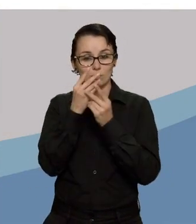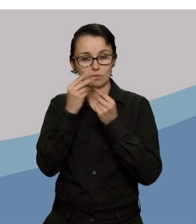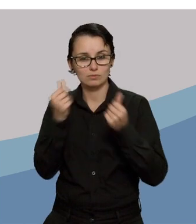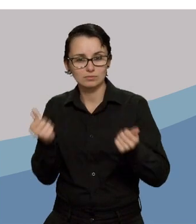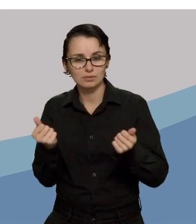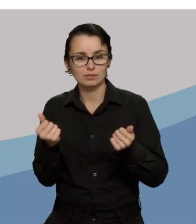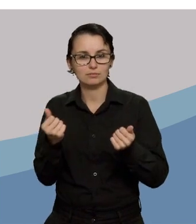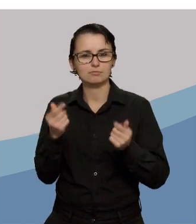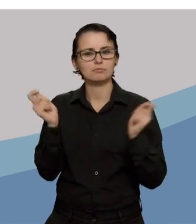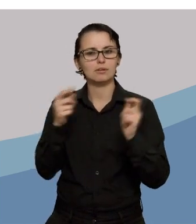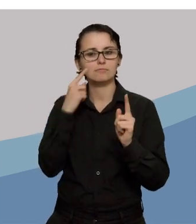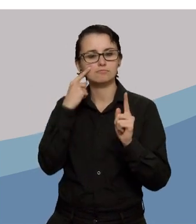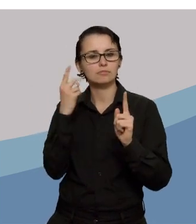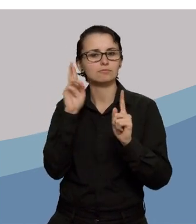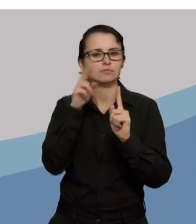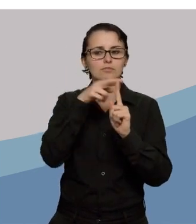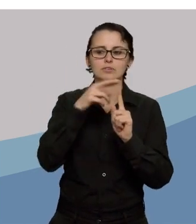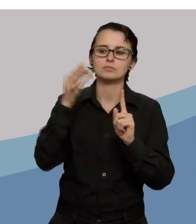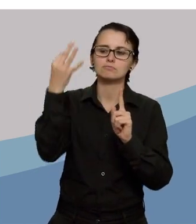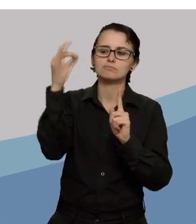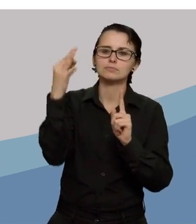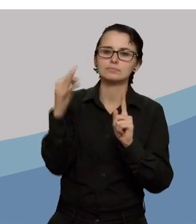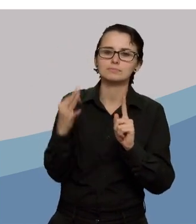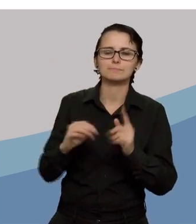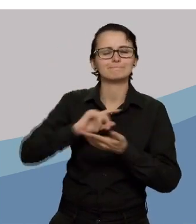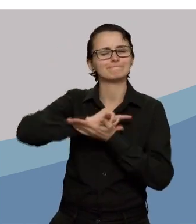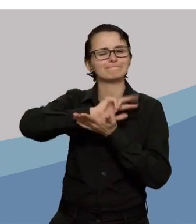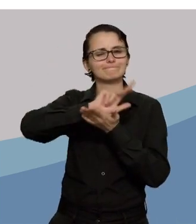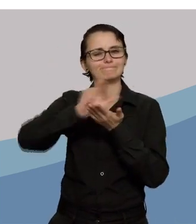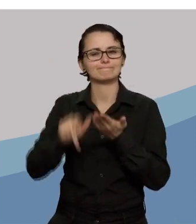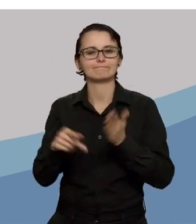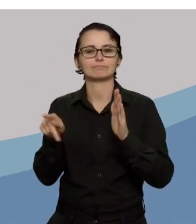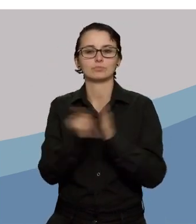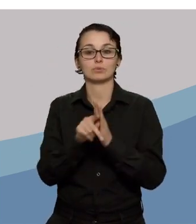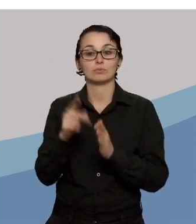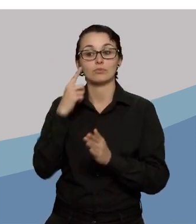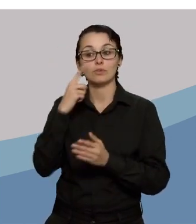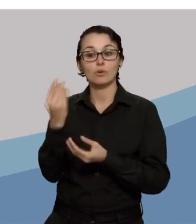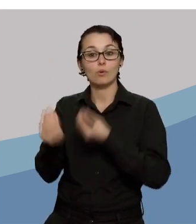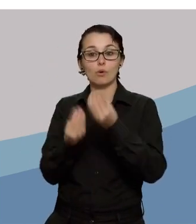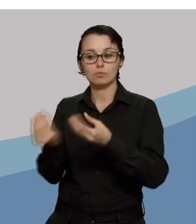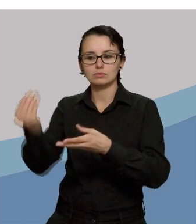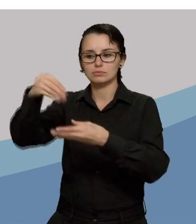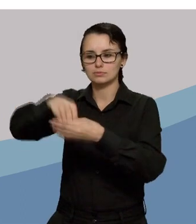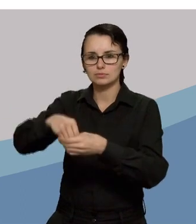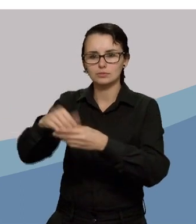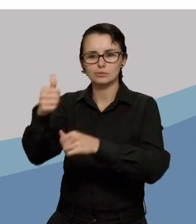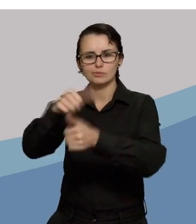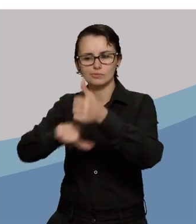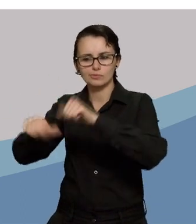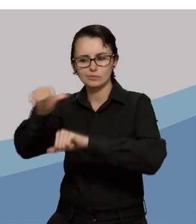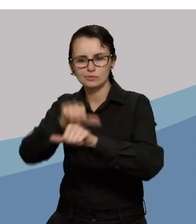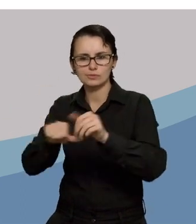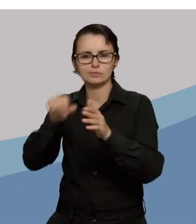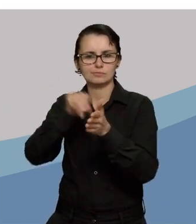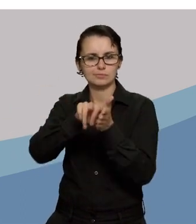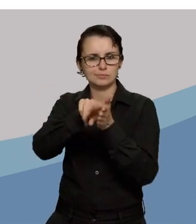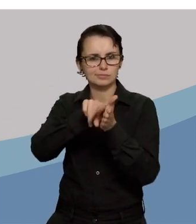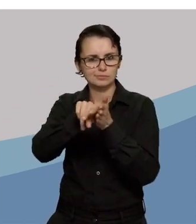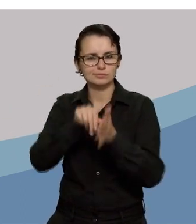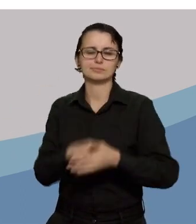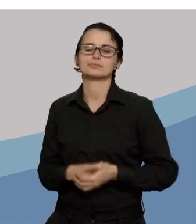ser medida por uma série de parâmetros que refletem as características físicas, químicas e biológicas da